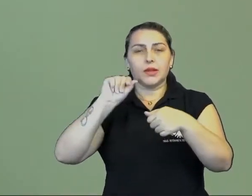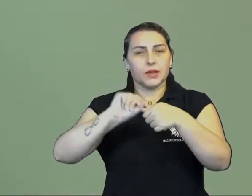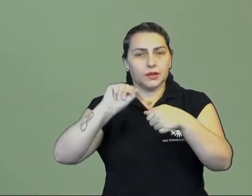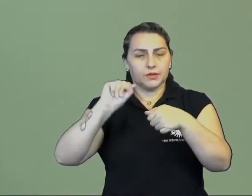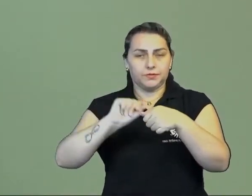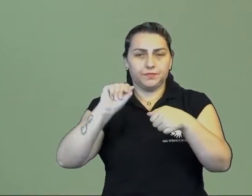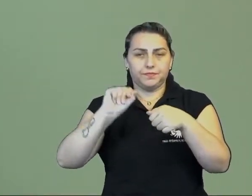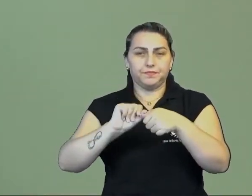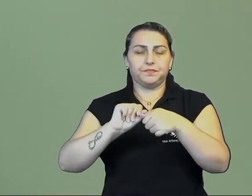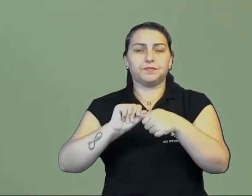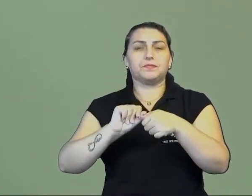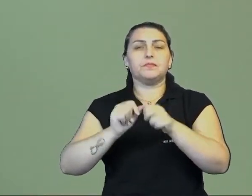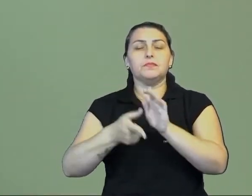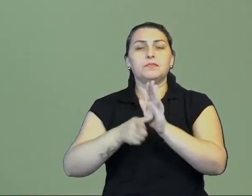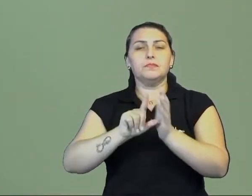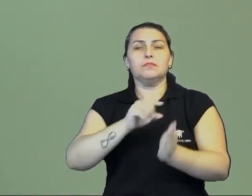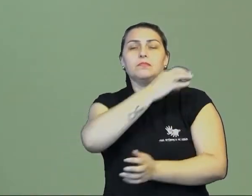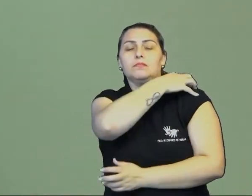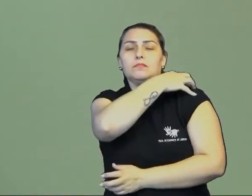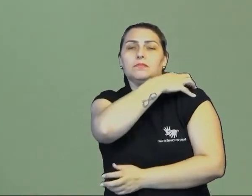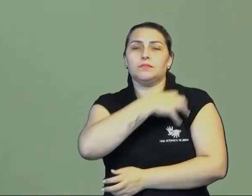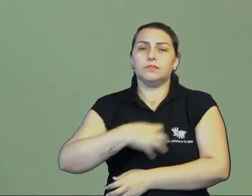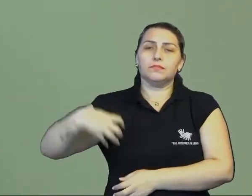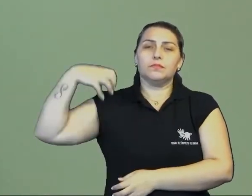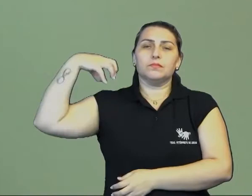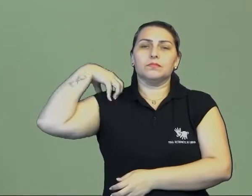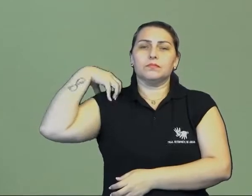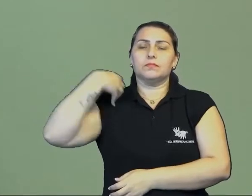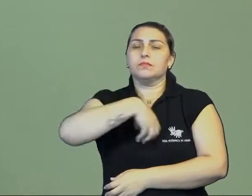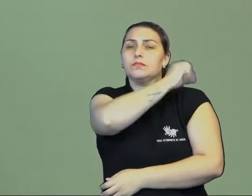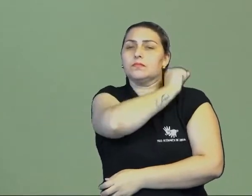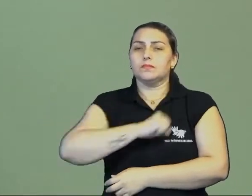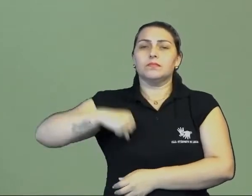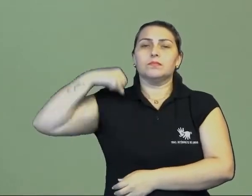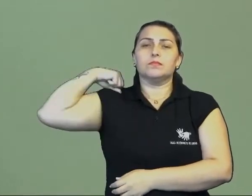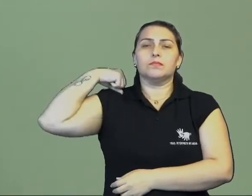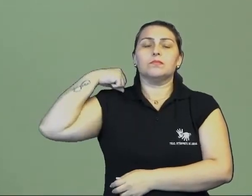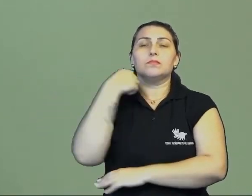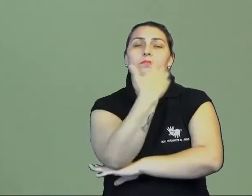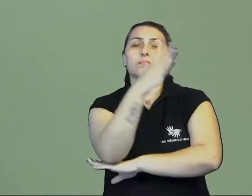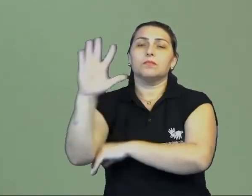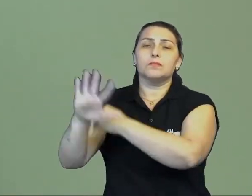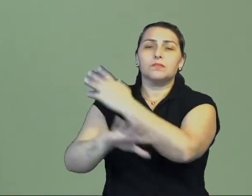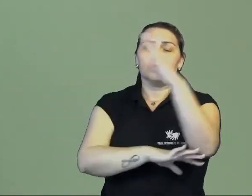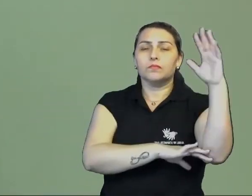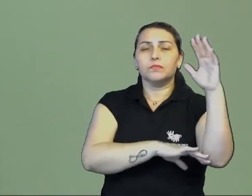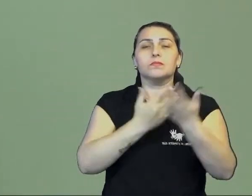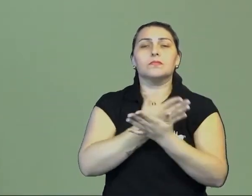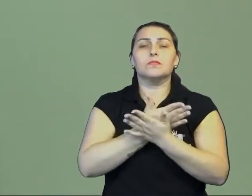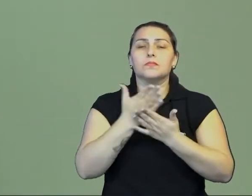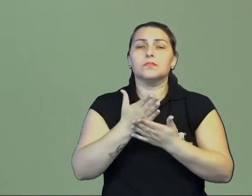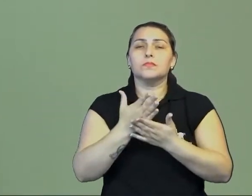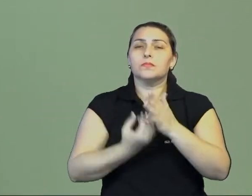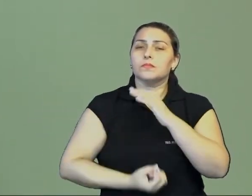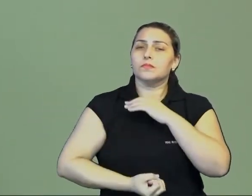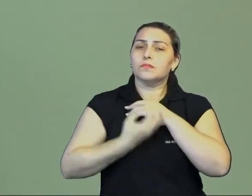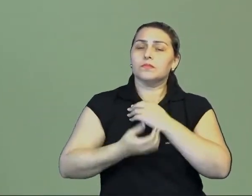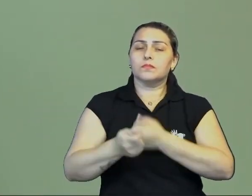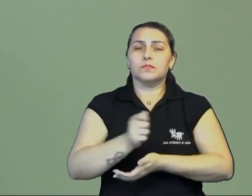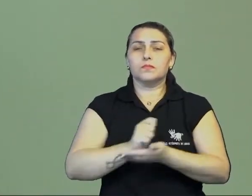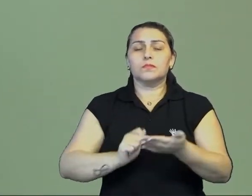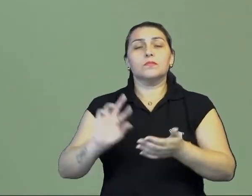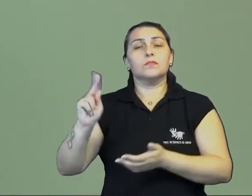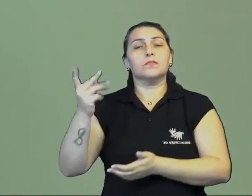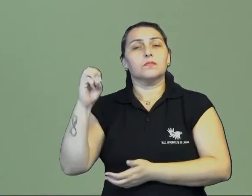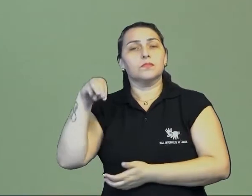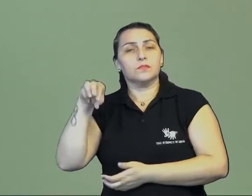pelos pré-socráticos, é claro que eles vinham dos fenômenos sobrenaturais, né? Então, a partir das poesias escritas por